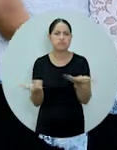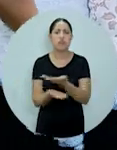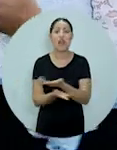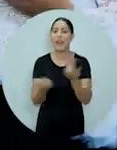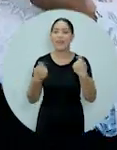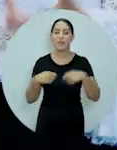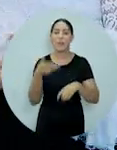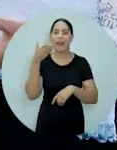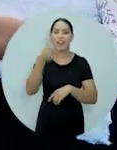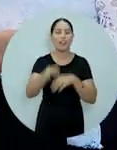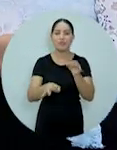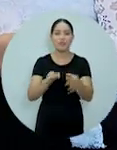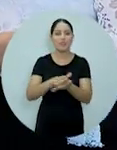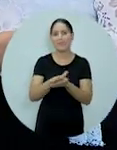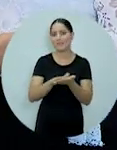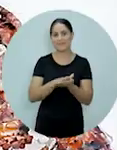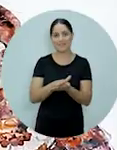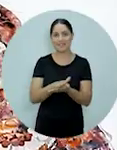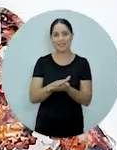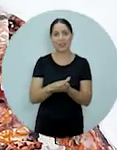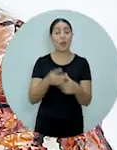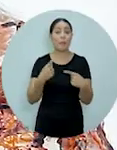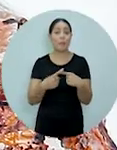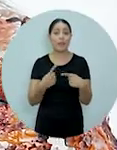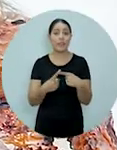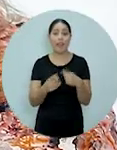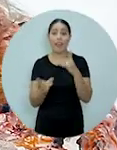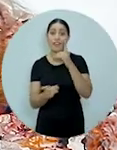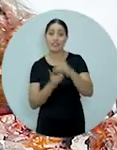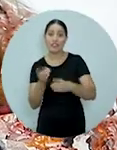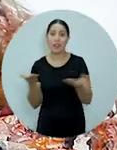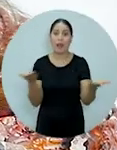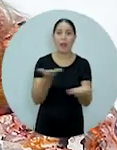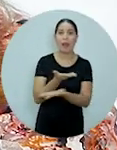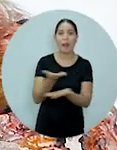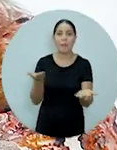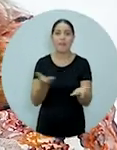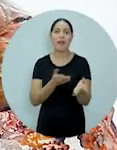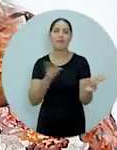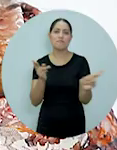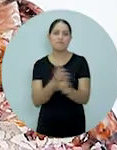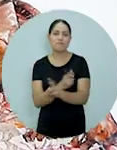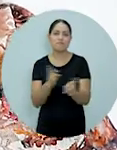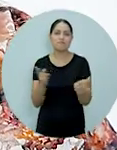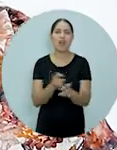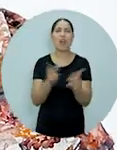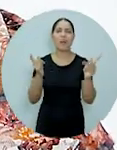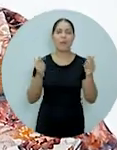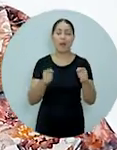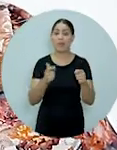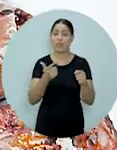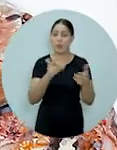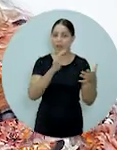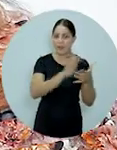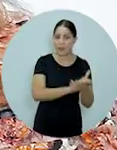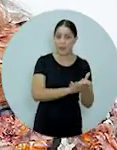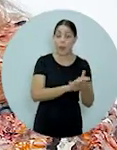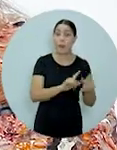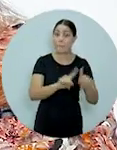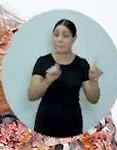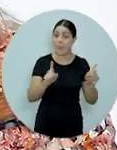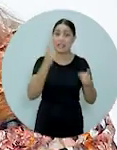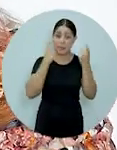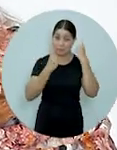vão precisar ir para o judiciário. Na dinâmica da vida desse casal, que deixou de ser um casal, mas se eles continuarem a